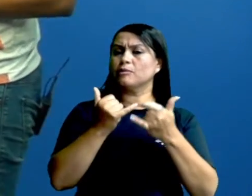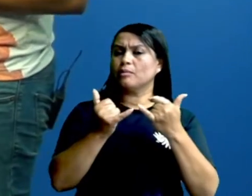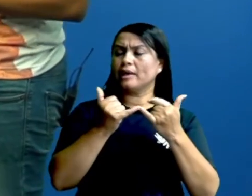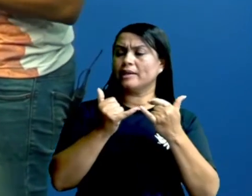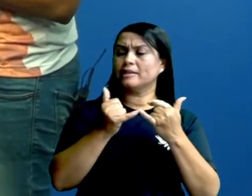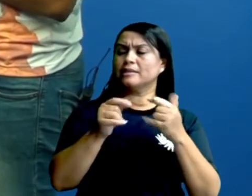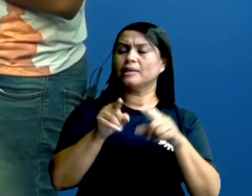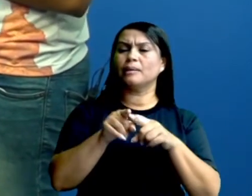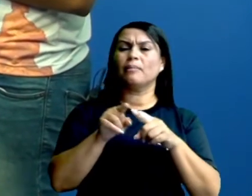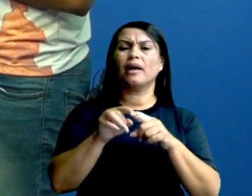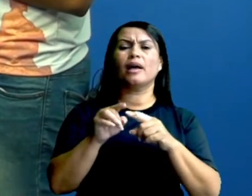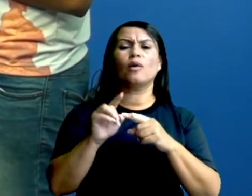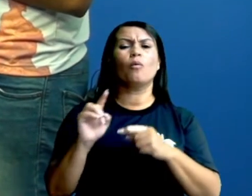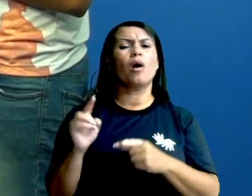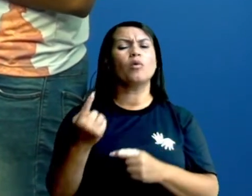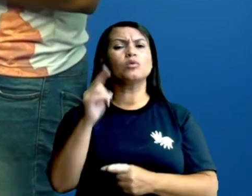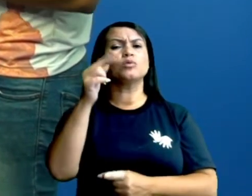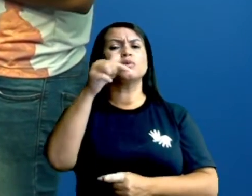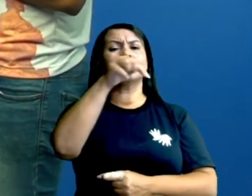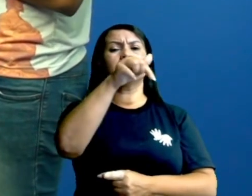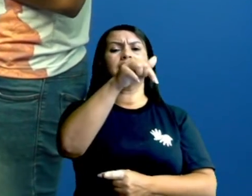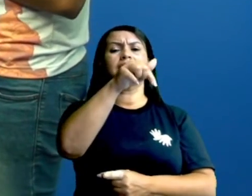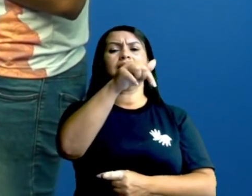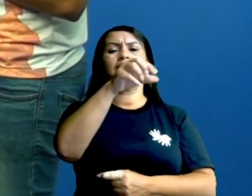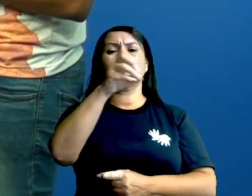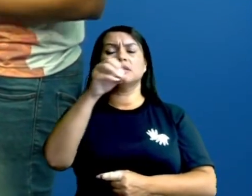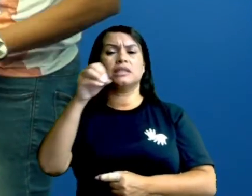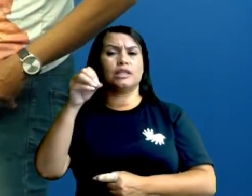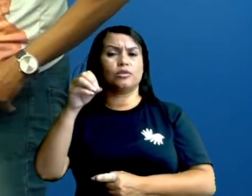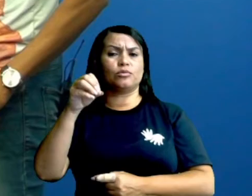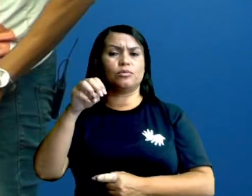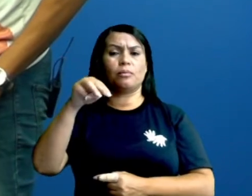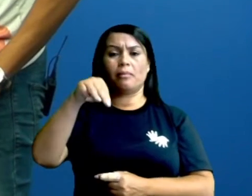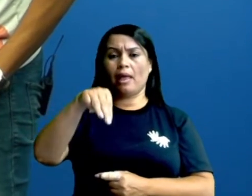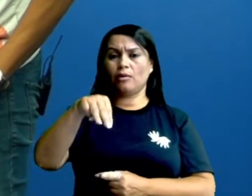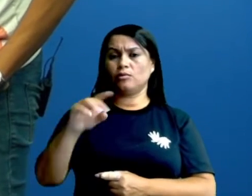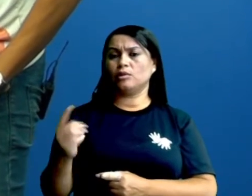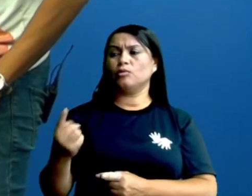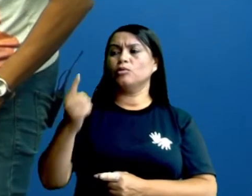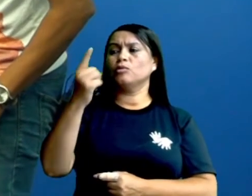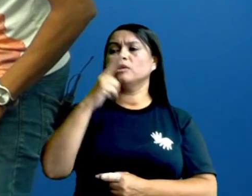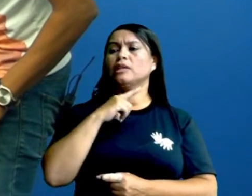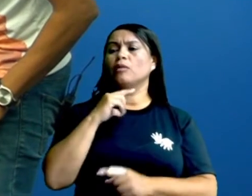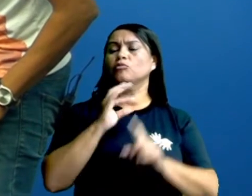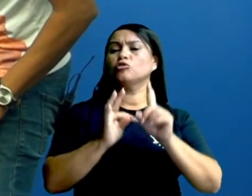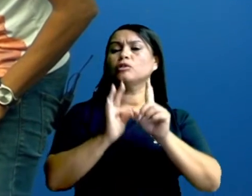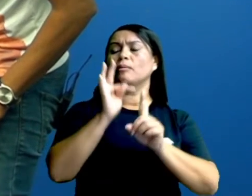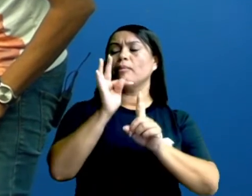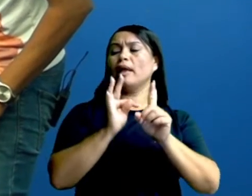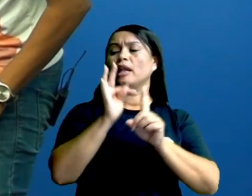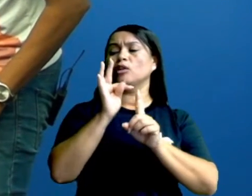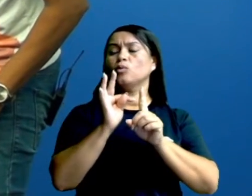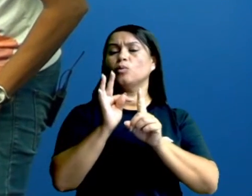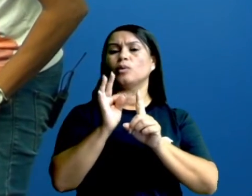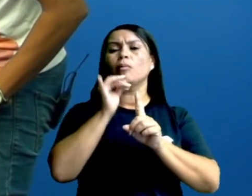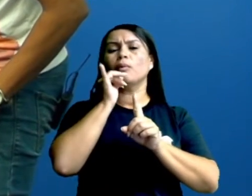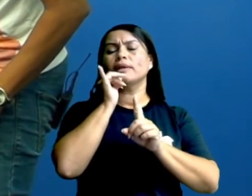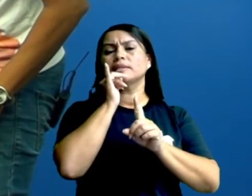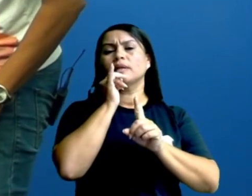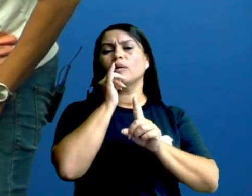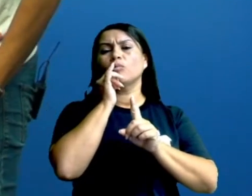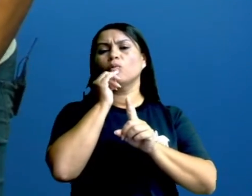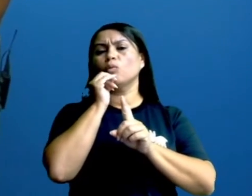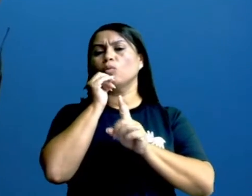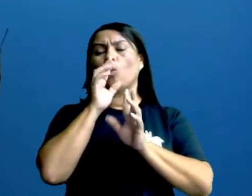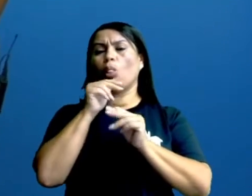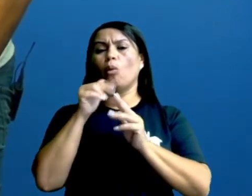Caldas, né, com altitude aí próxima a mais de 700 metros de altitude, e aí você tem temperaturas que, ó, não chegam a